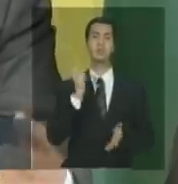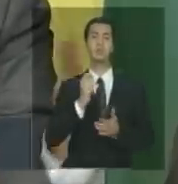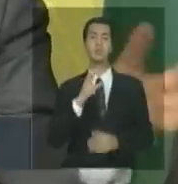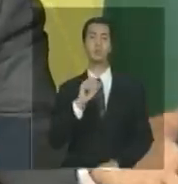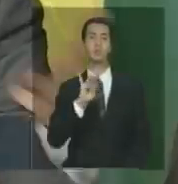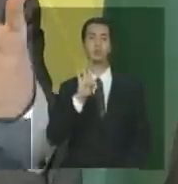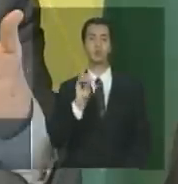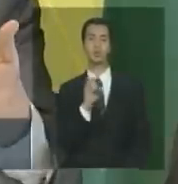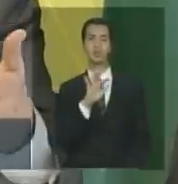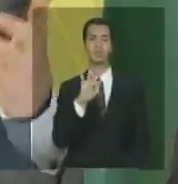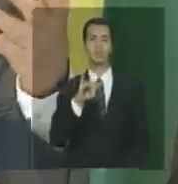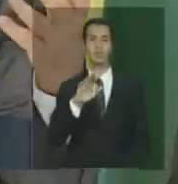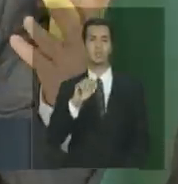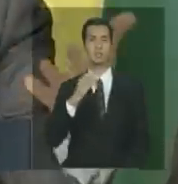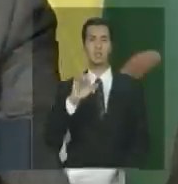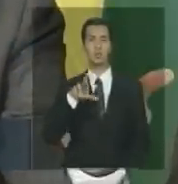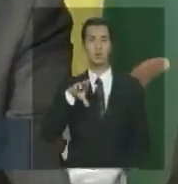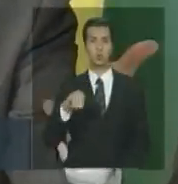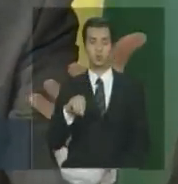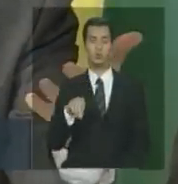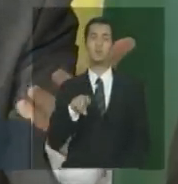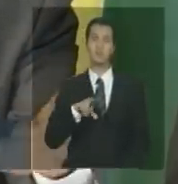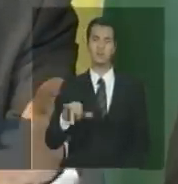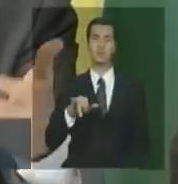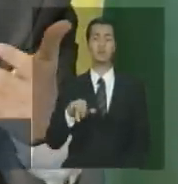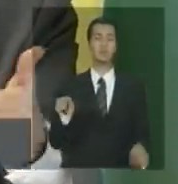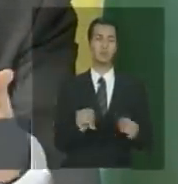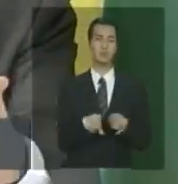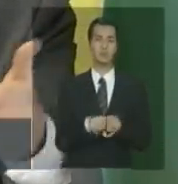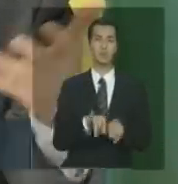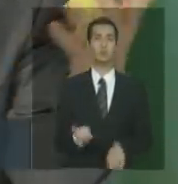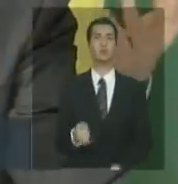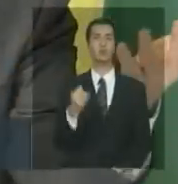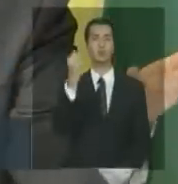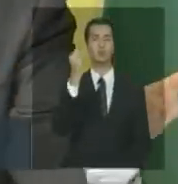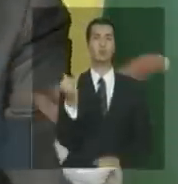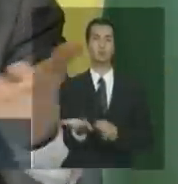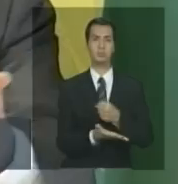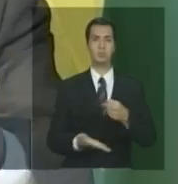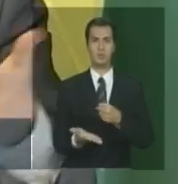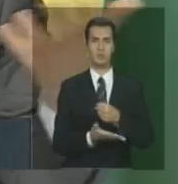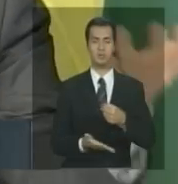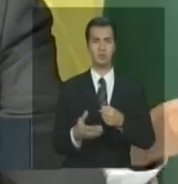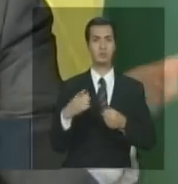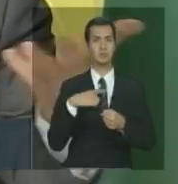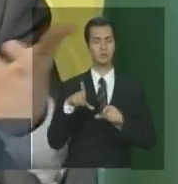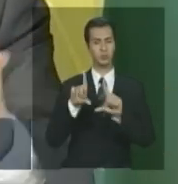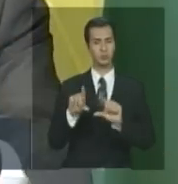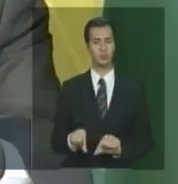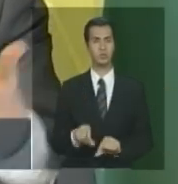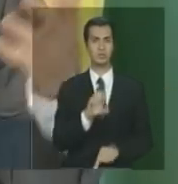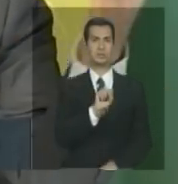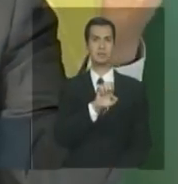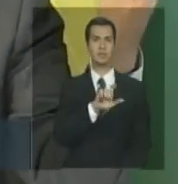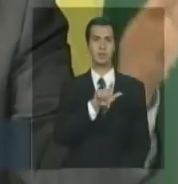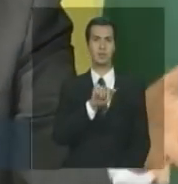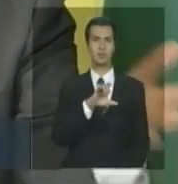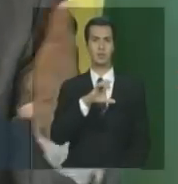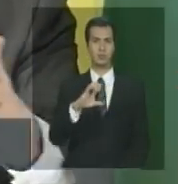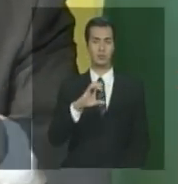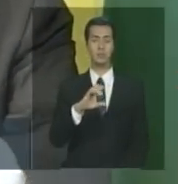financeiro, além da queda da taxa de juros básica, que está caindo, a Selic já está caindo